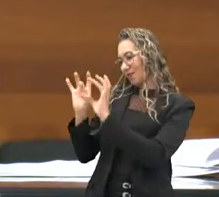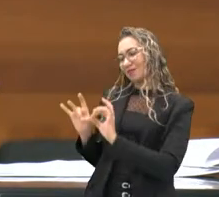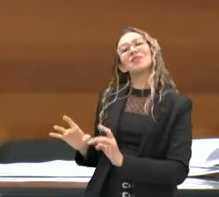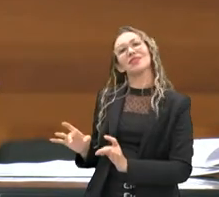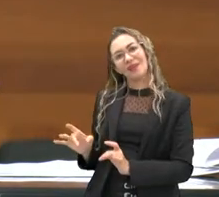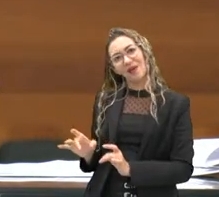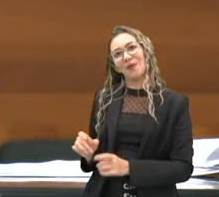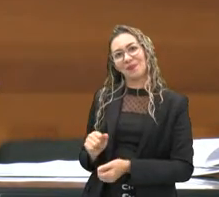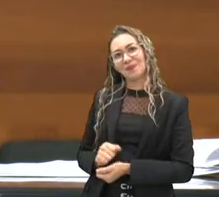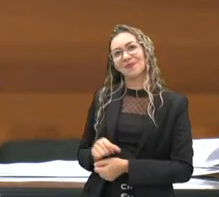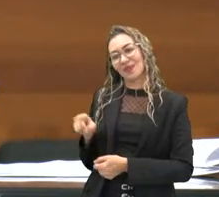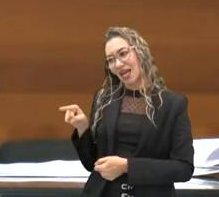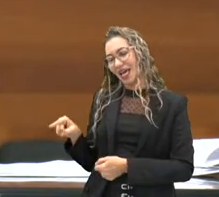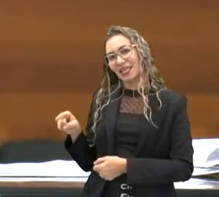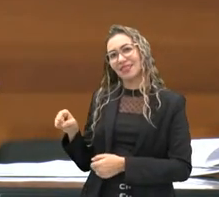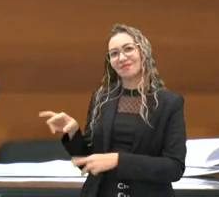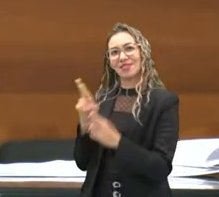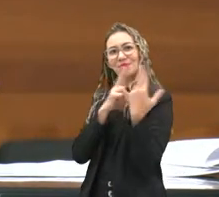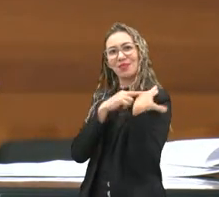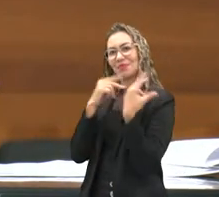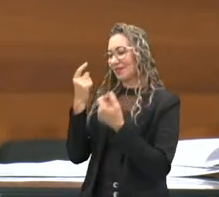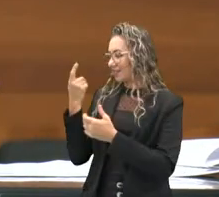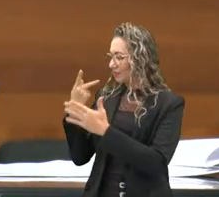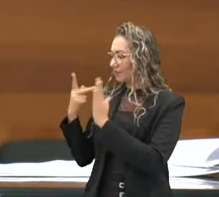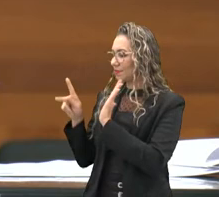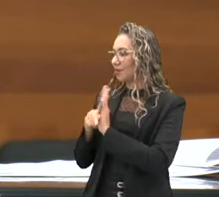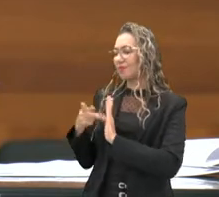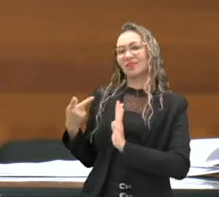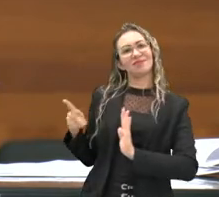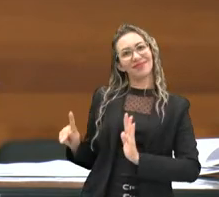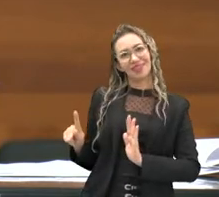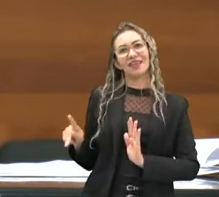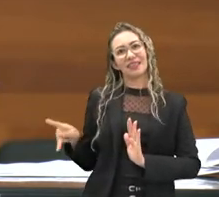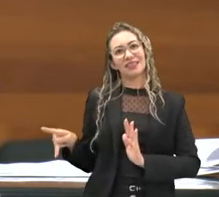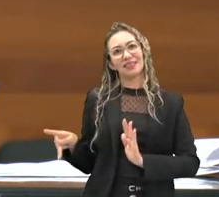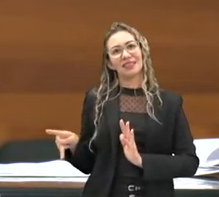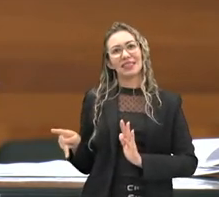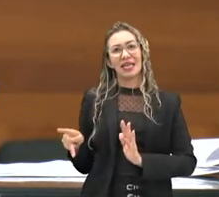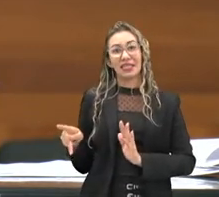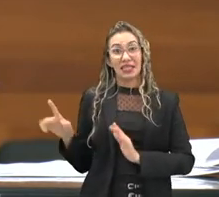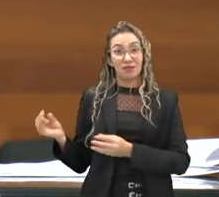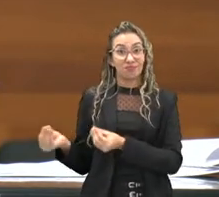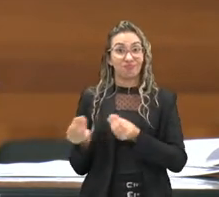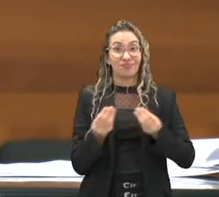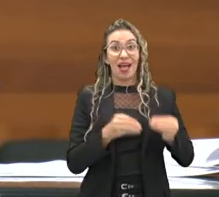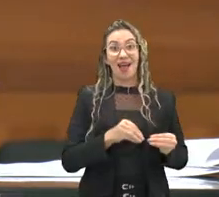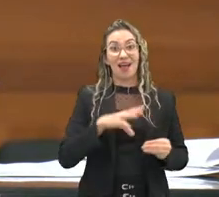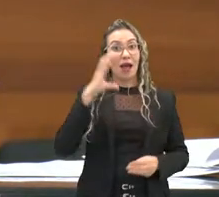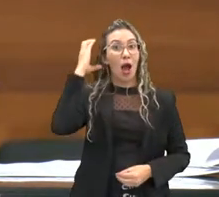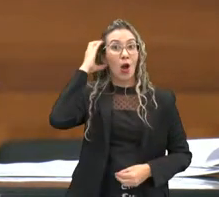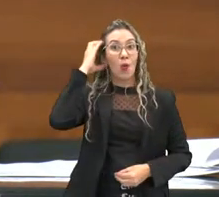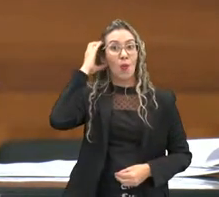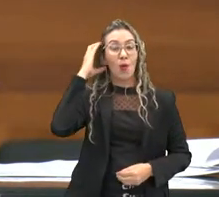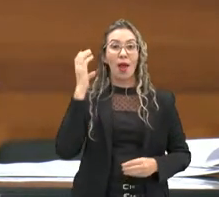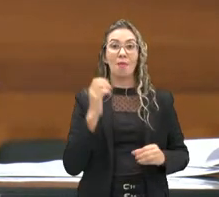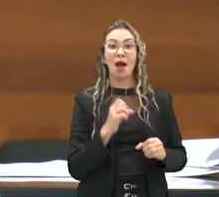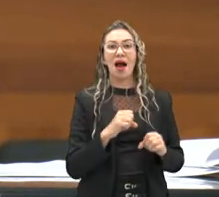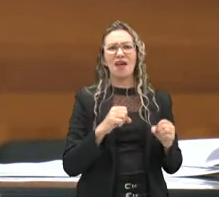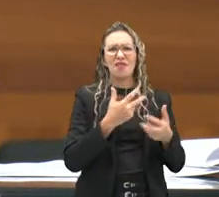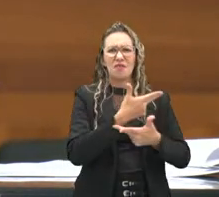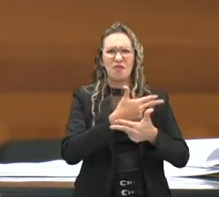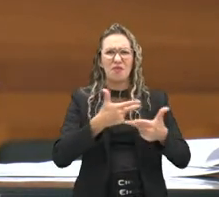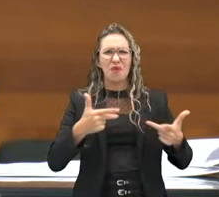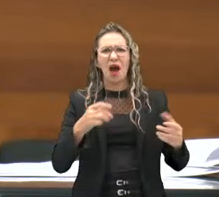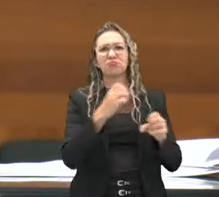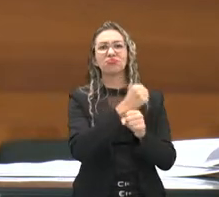o grande governador Júlio Miller, trouxe grandes obras para Cuiabá do século XX. Cuiabá também recebeu